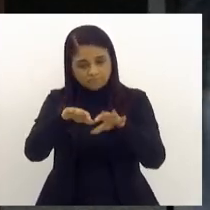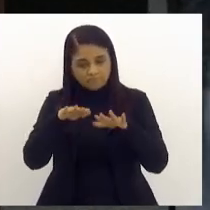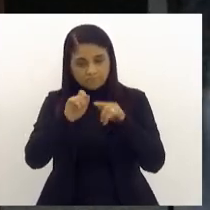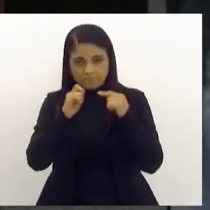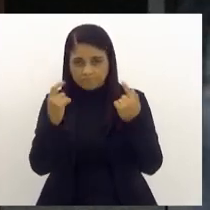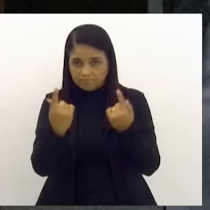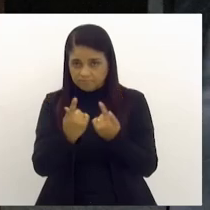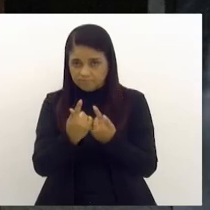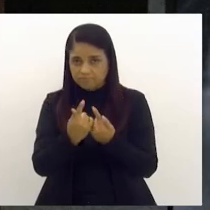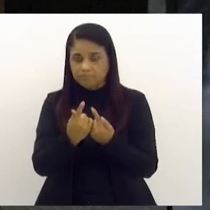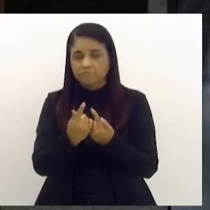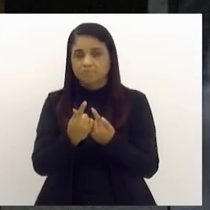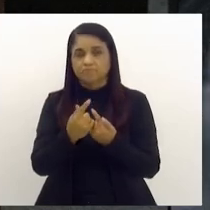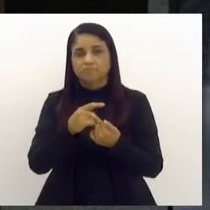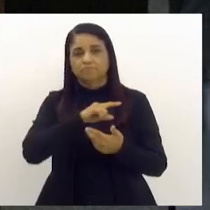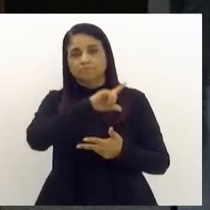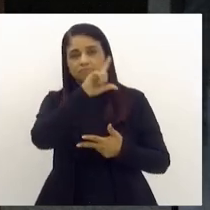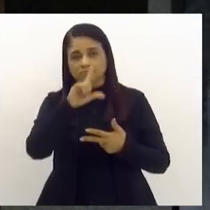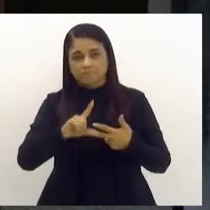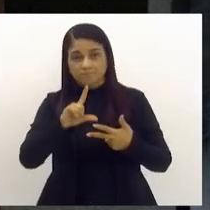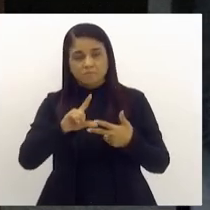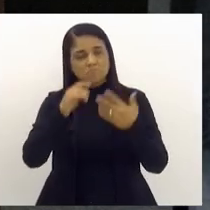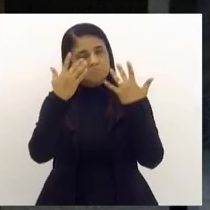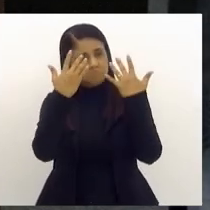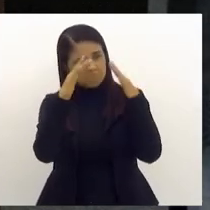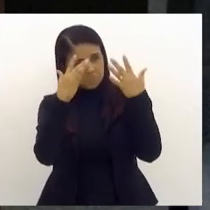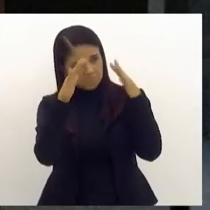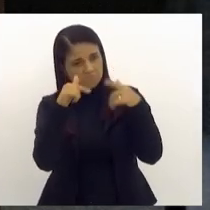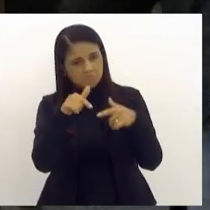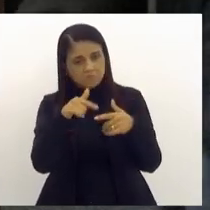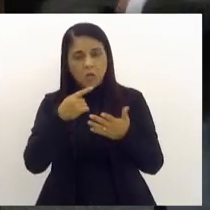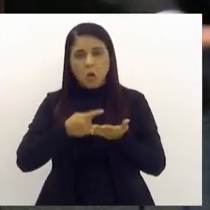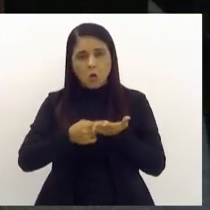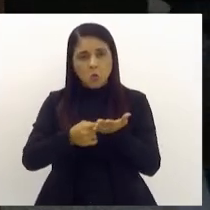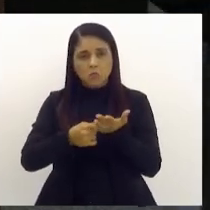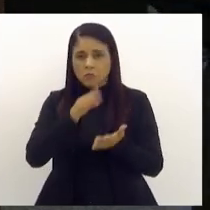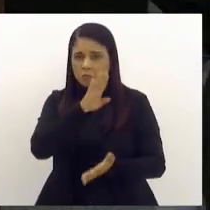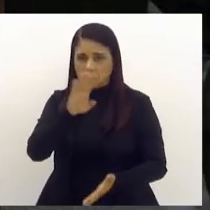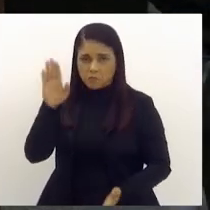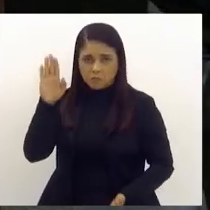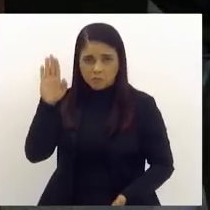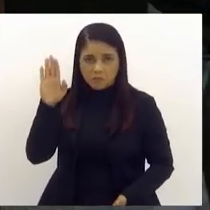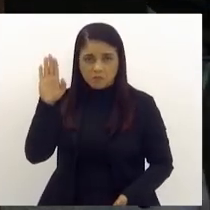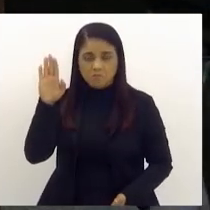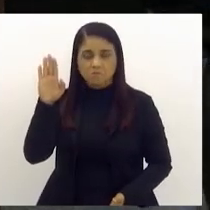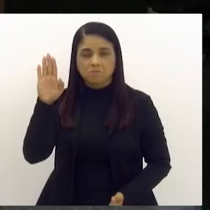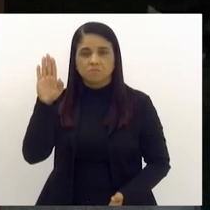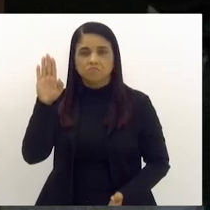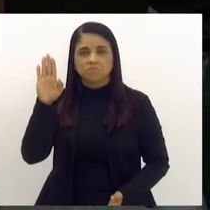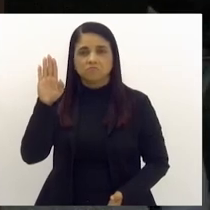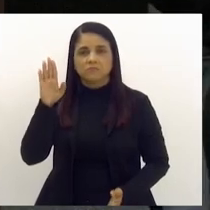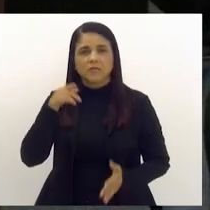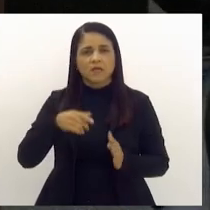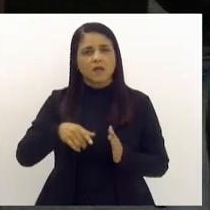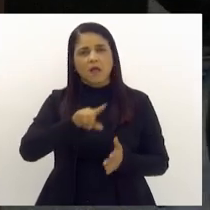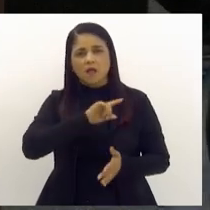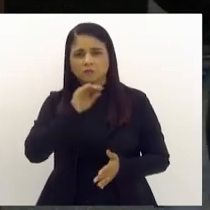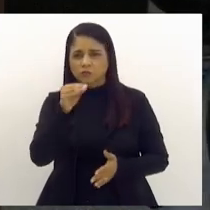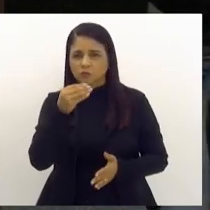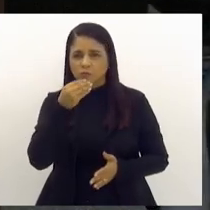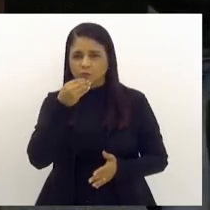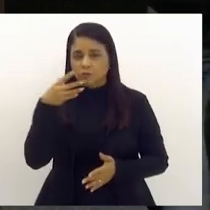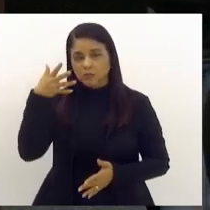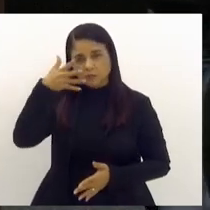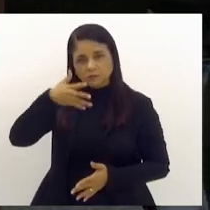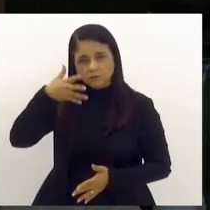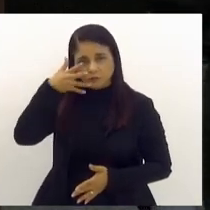Legislativa. Parabenizar a Vossa Excelência por estar cumprindo uma promessa, que já tive a oportunidade de fazer um discurso